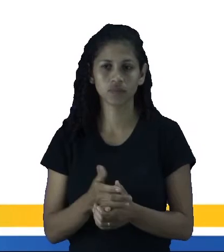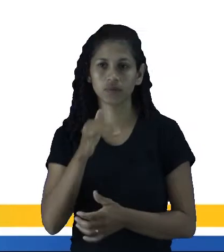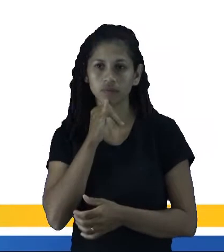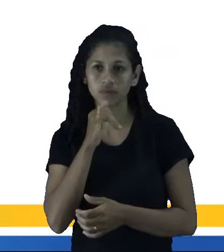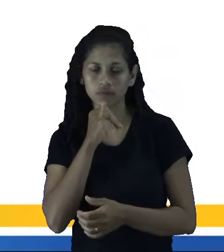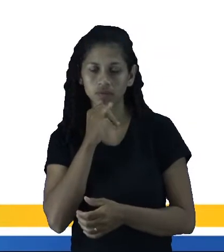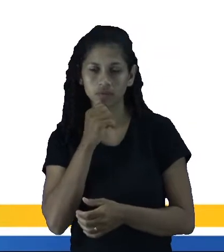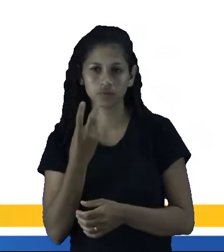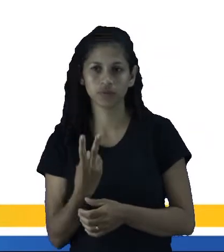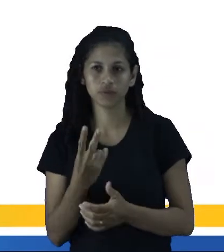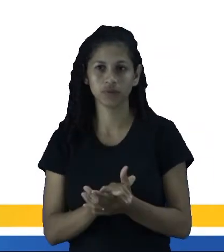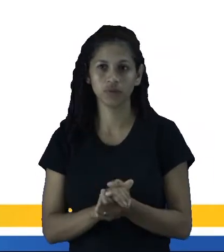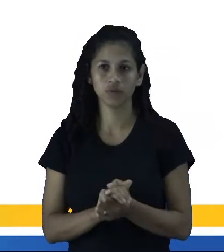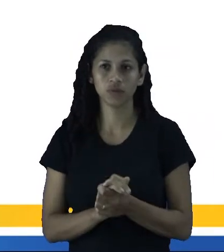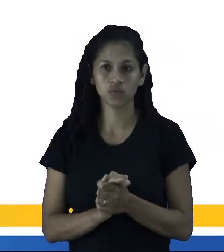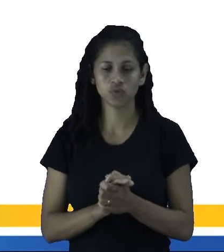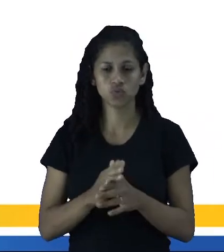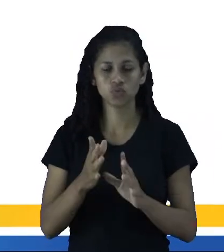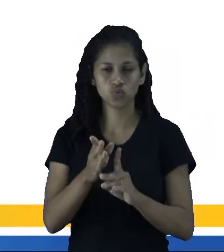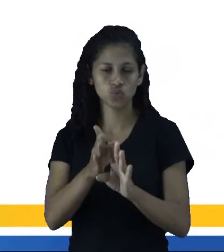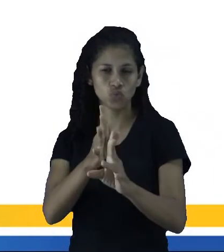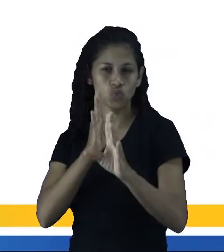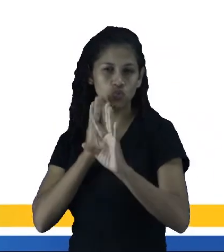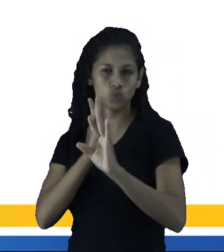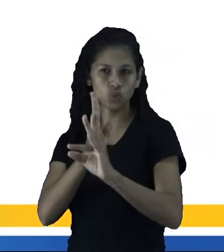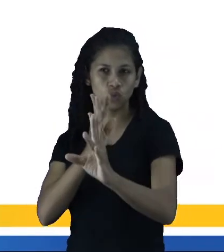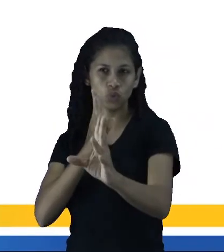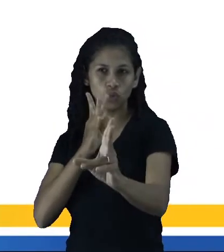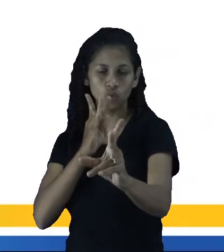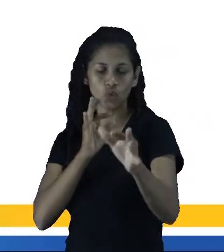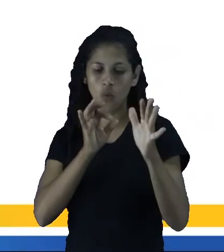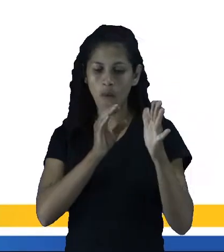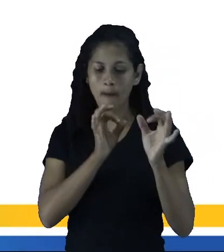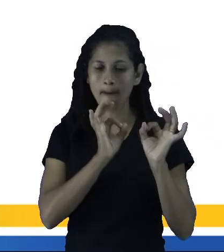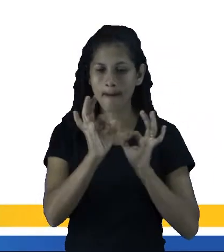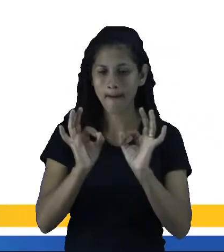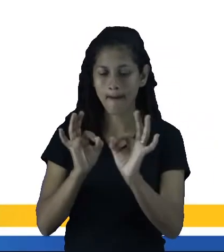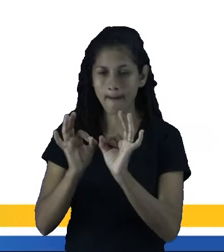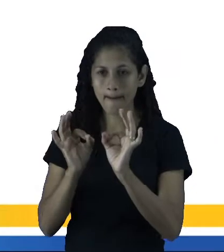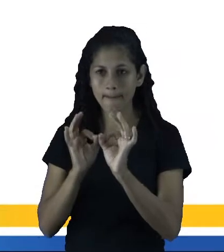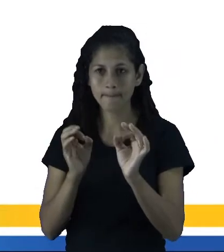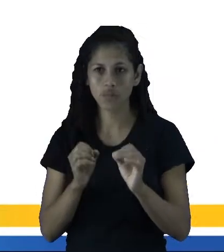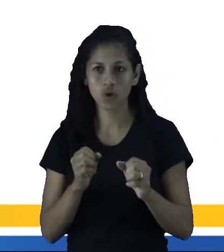Exemplo 2. Considere uma fila de pessoas organizadas por ordem de chegada,